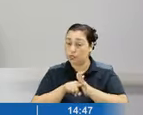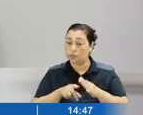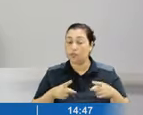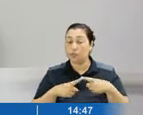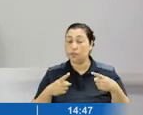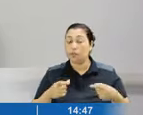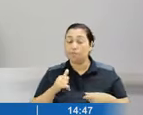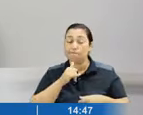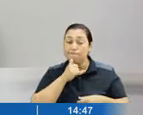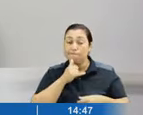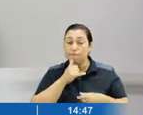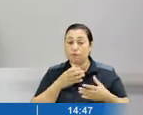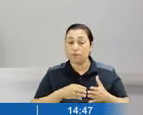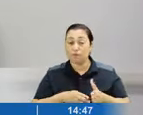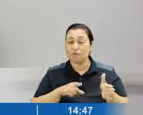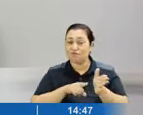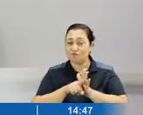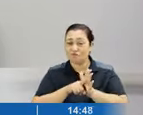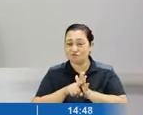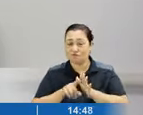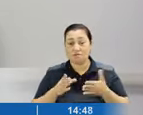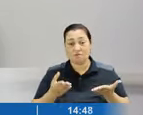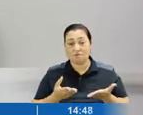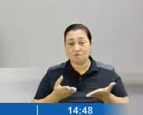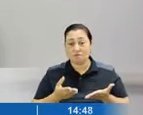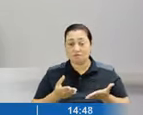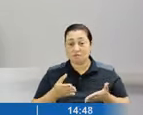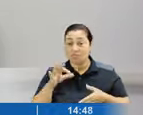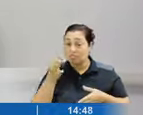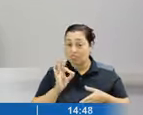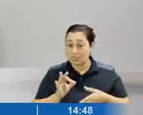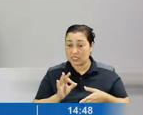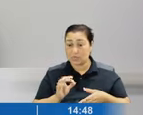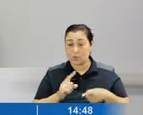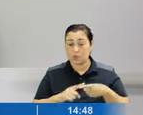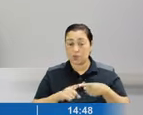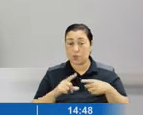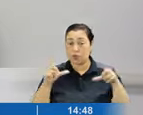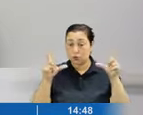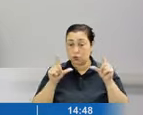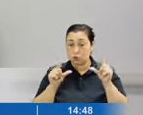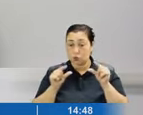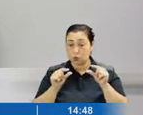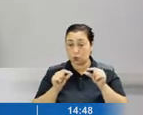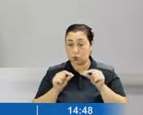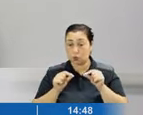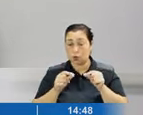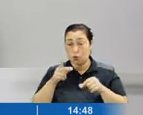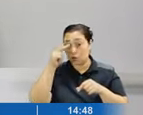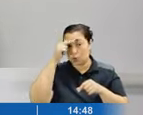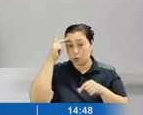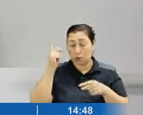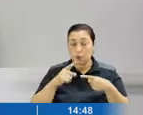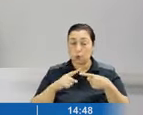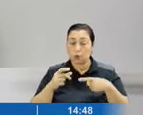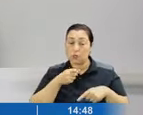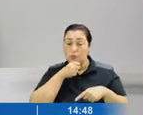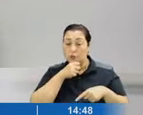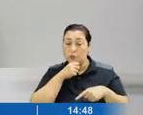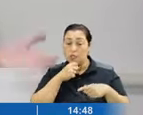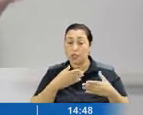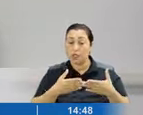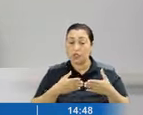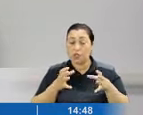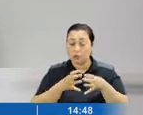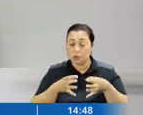Mas, infelizmente, esses dados não são muito favoráveis. Por quê? Diminuímos a incidência nas pessoas mais velhas,